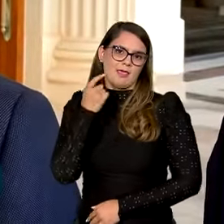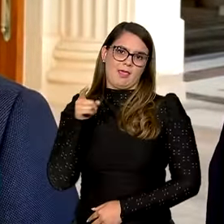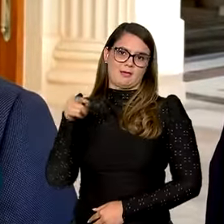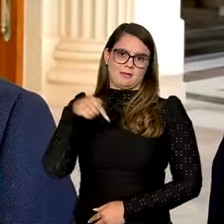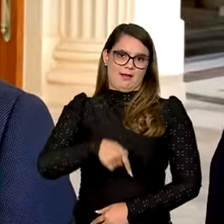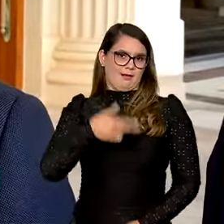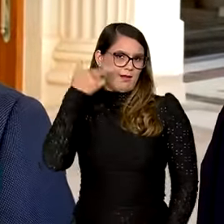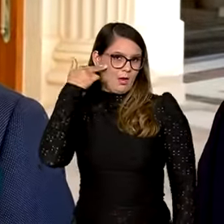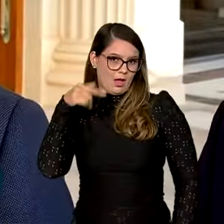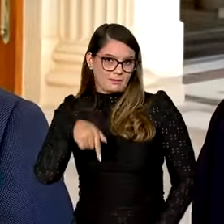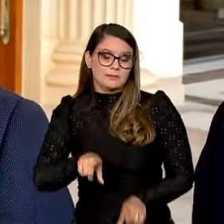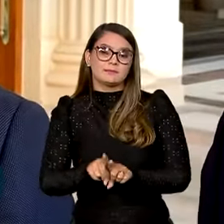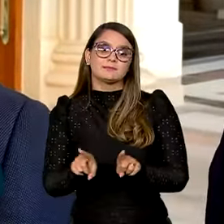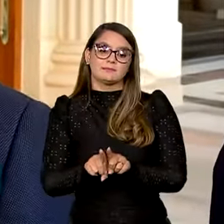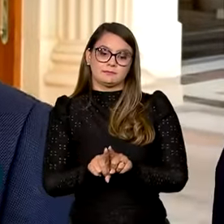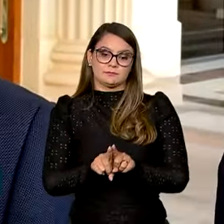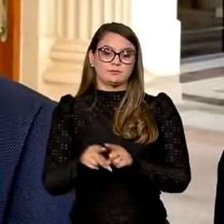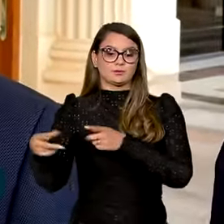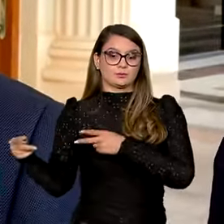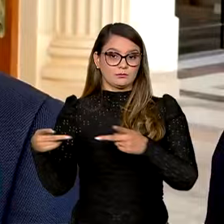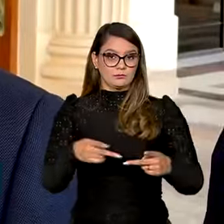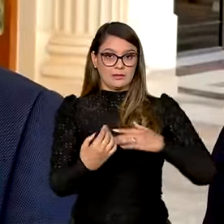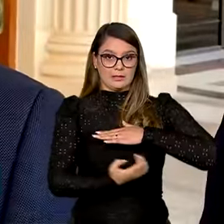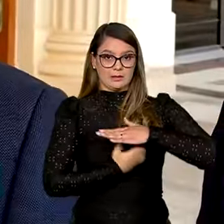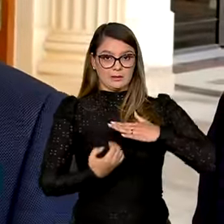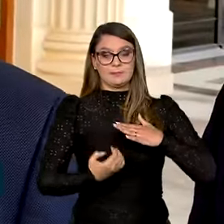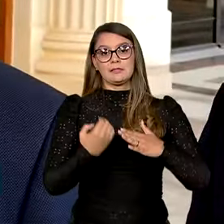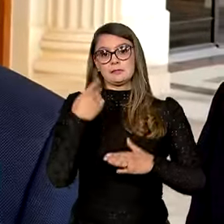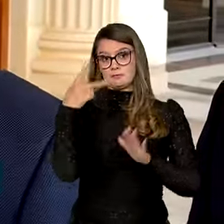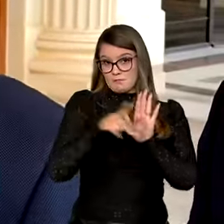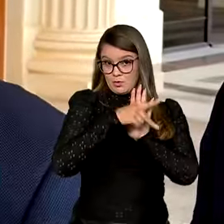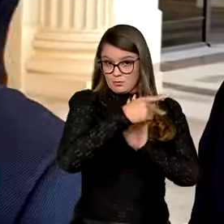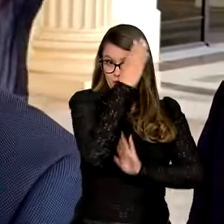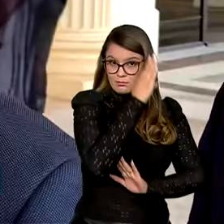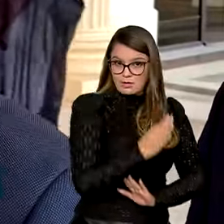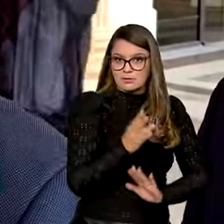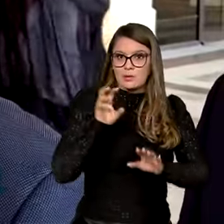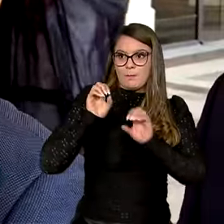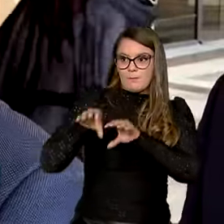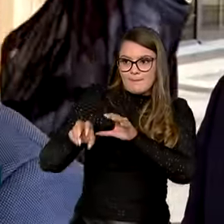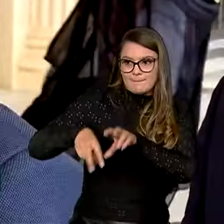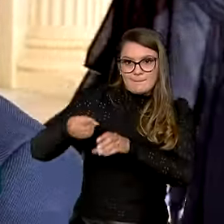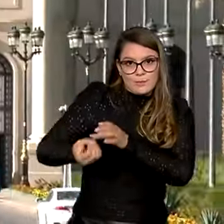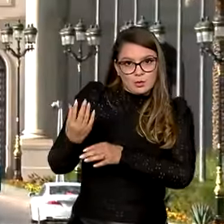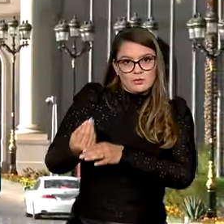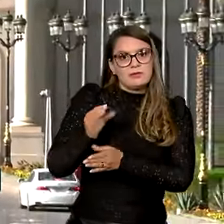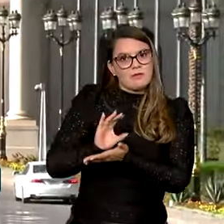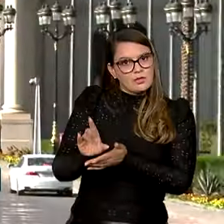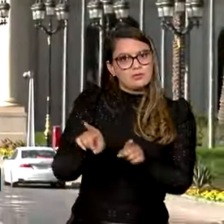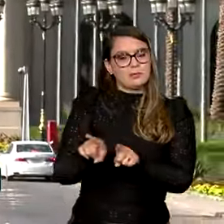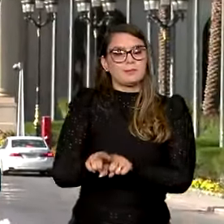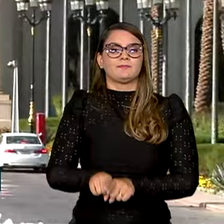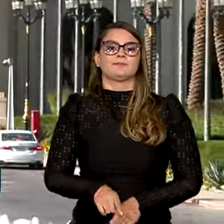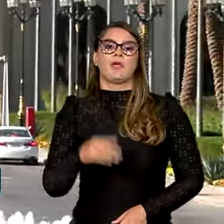aqui na Arábia inclusive com a vinda de empresas nacionais para produzir aqui como também investir no Brasil o Brasil